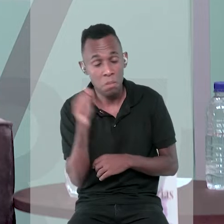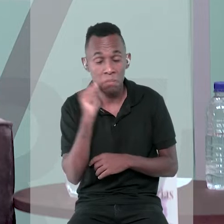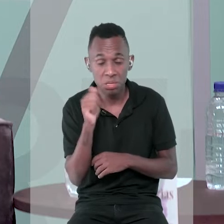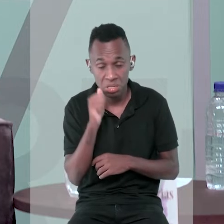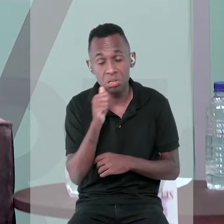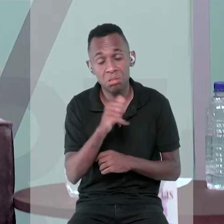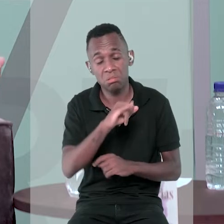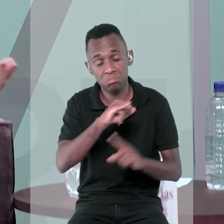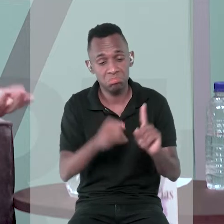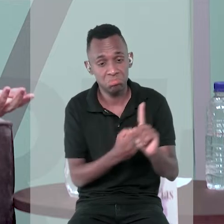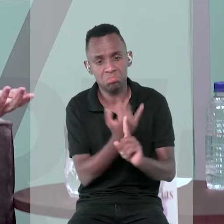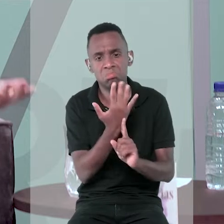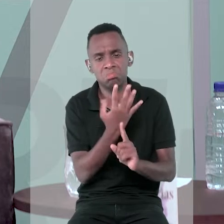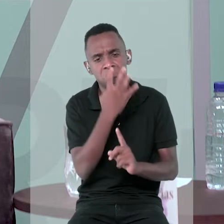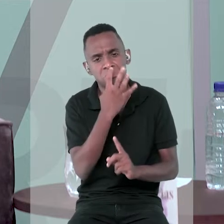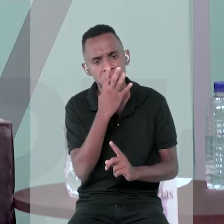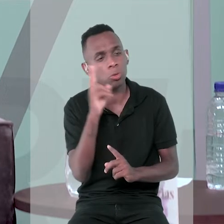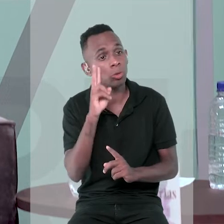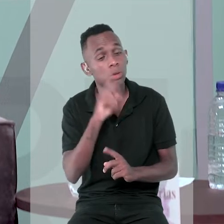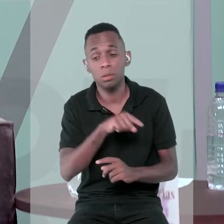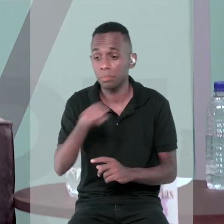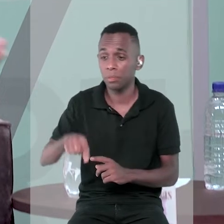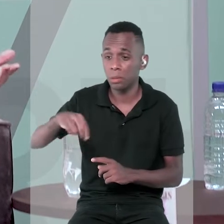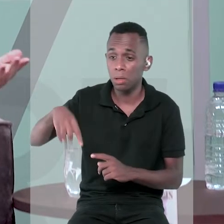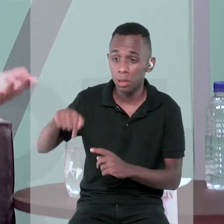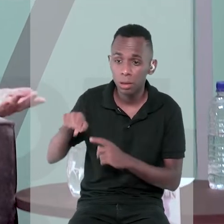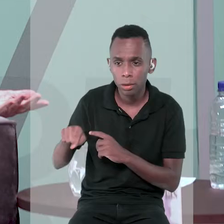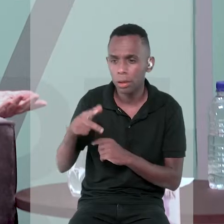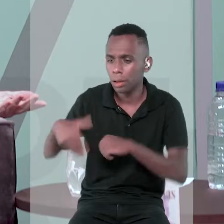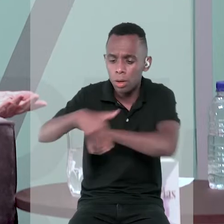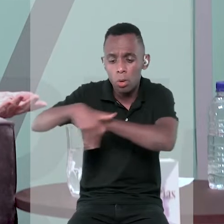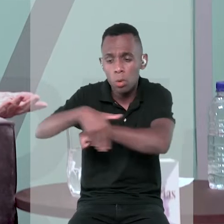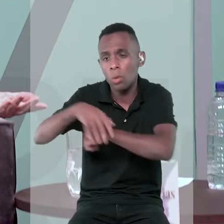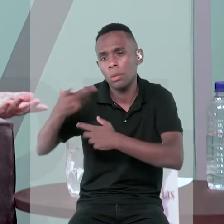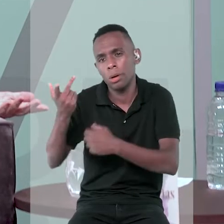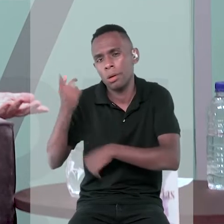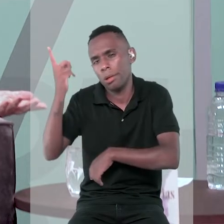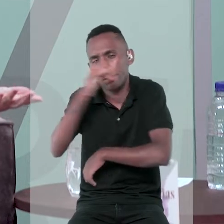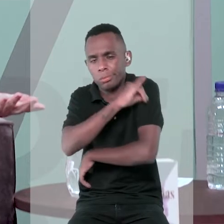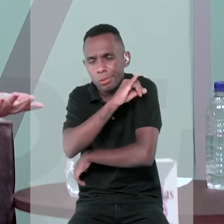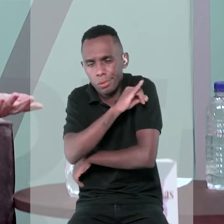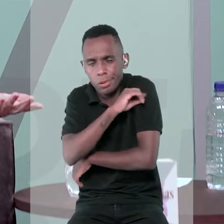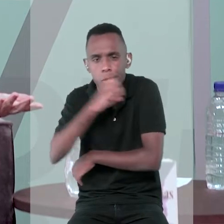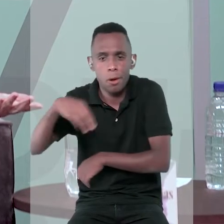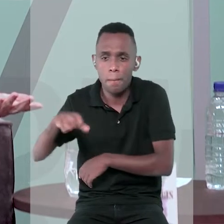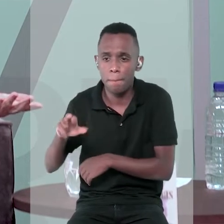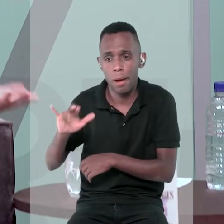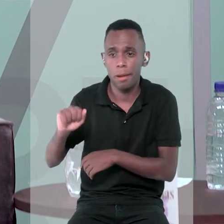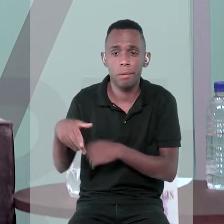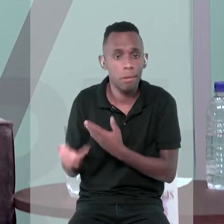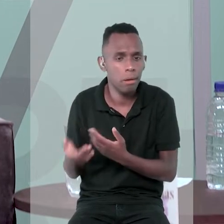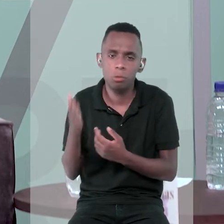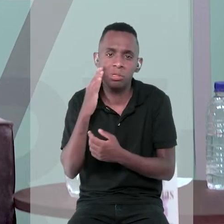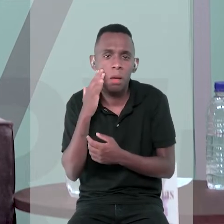né? É impressionante. E Maria Quitéria, para a gente, é o nome de uma rua lá no Rio, né? Uma rua de Ipanema. Eu